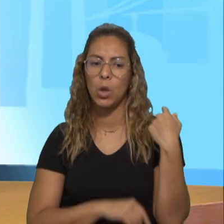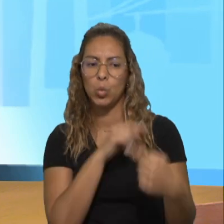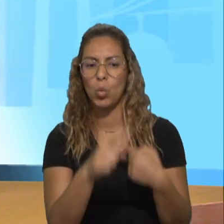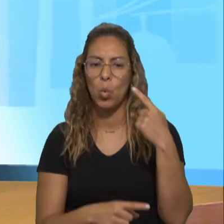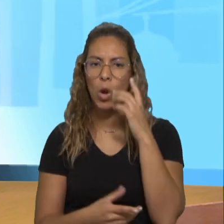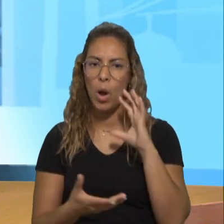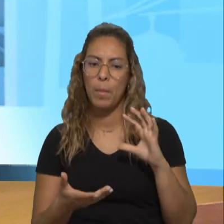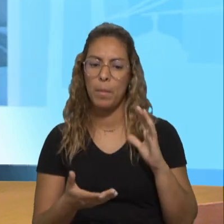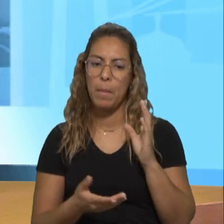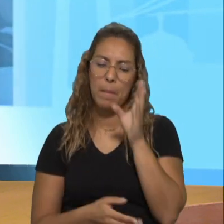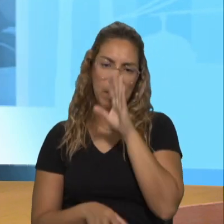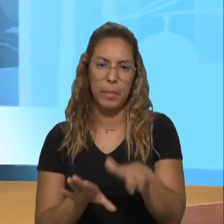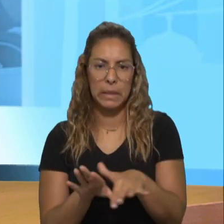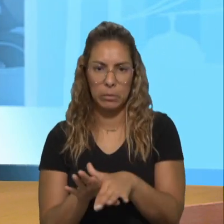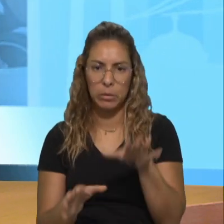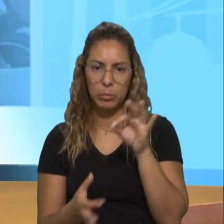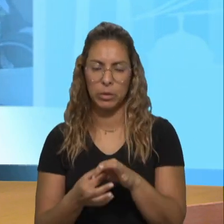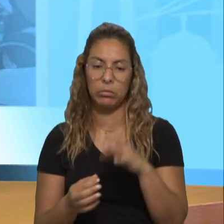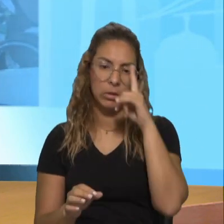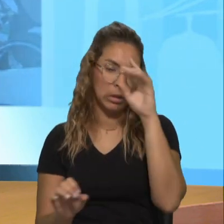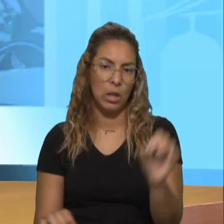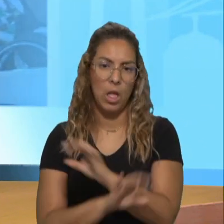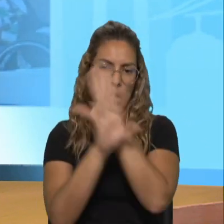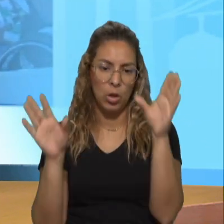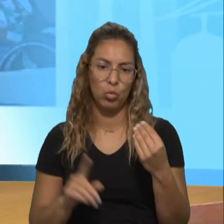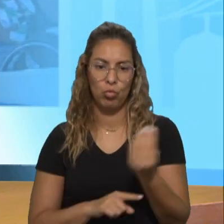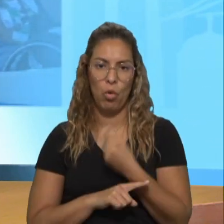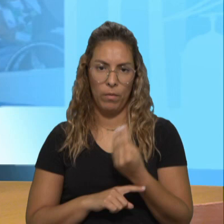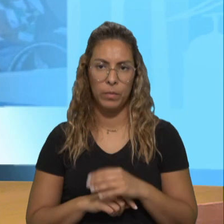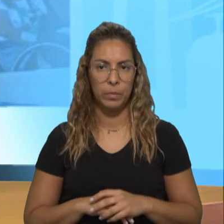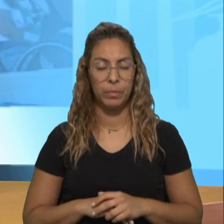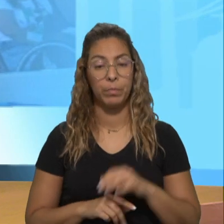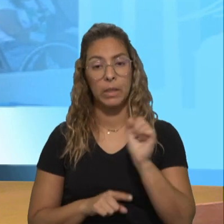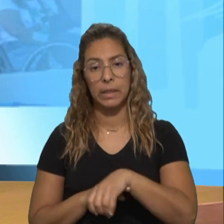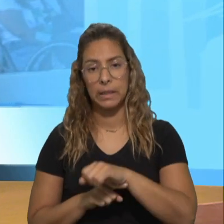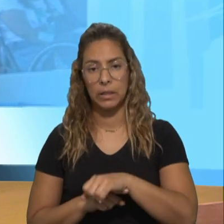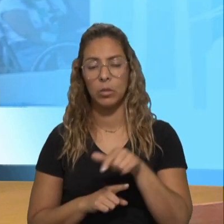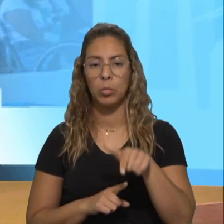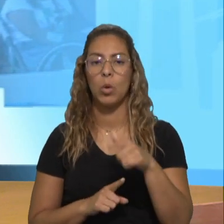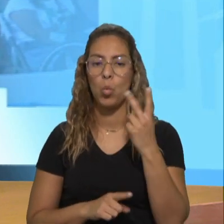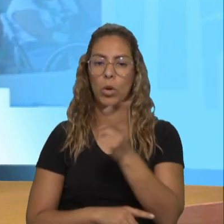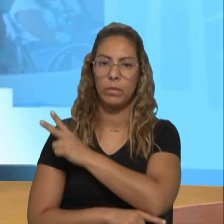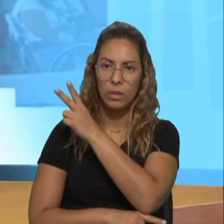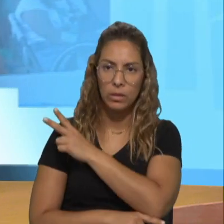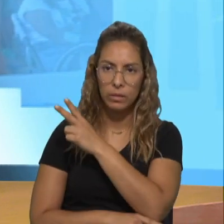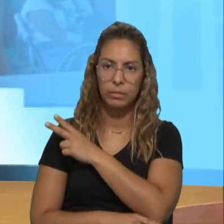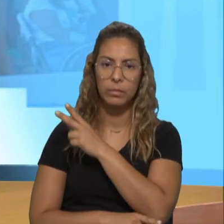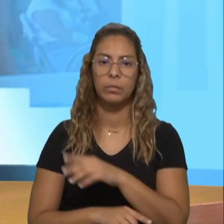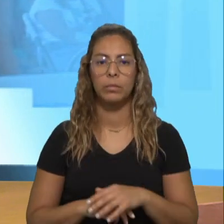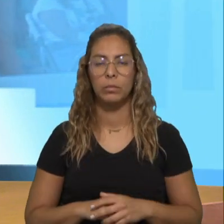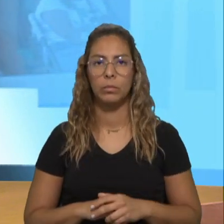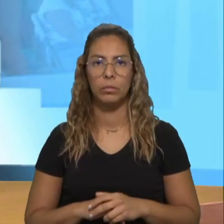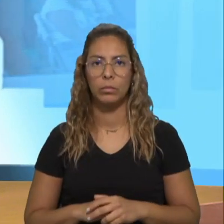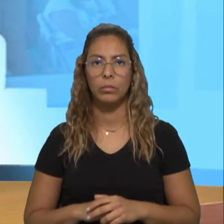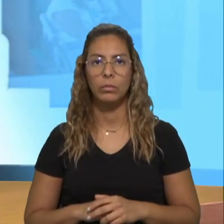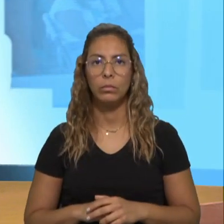participação que se percebe muito claramente também nos jovens? Sim, eu acho que se calhar nas universidades e em meios